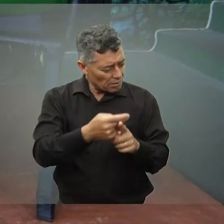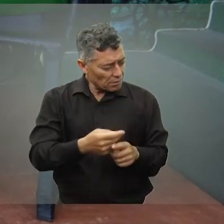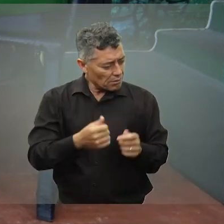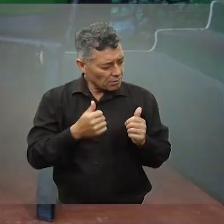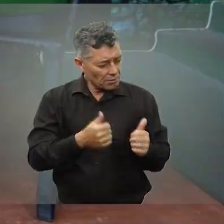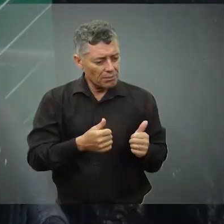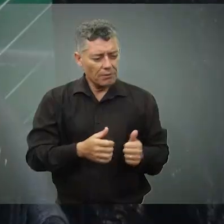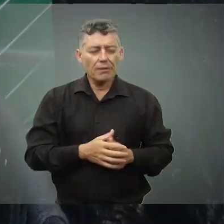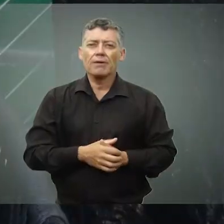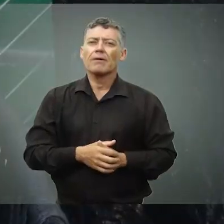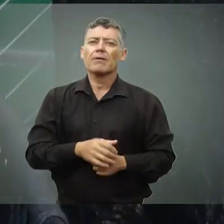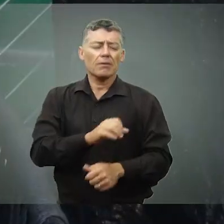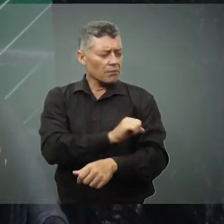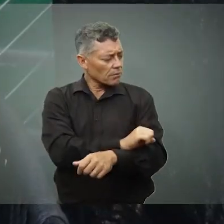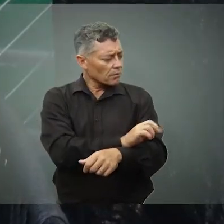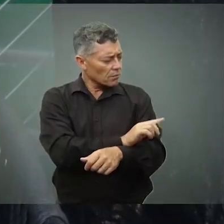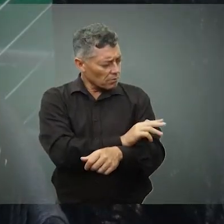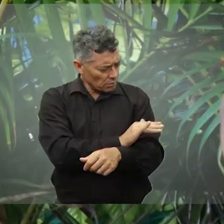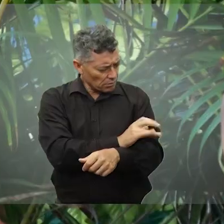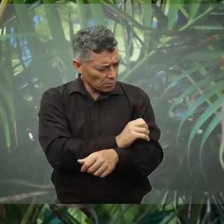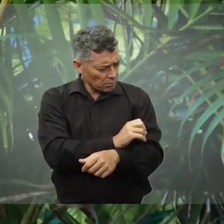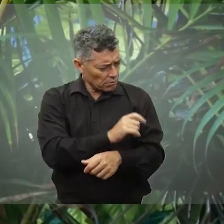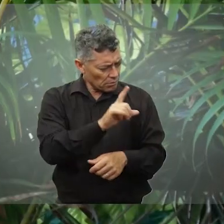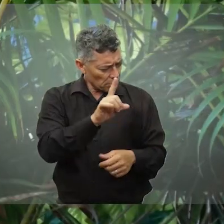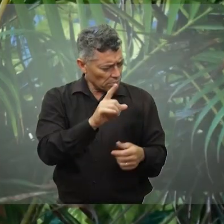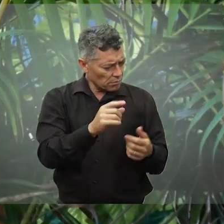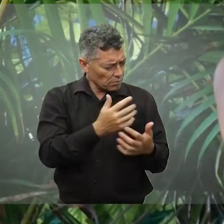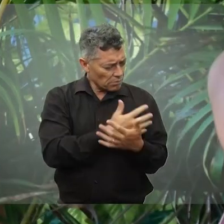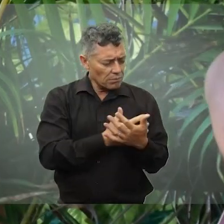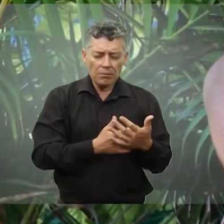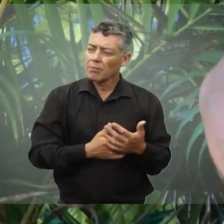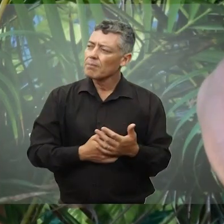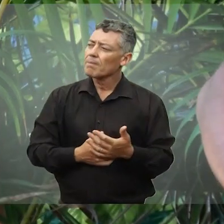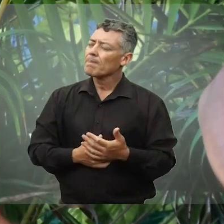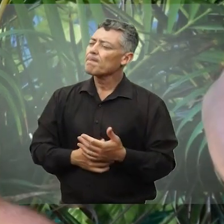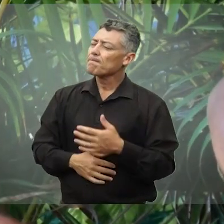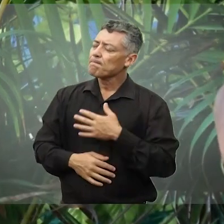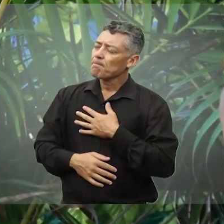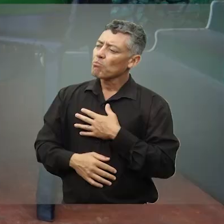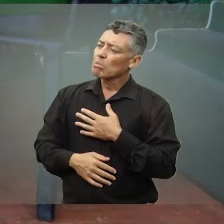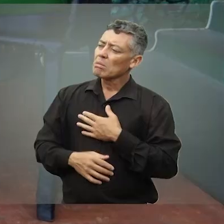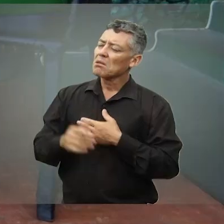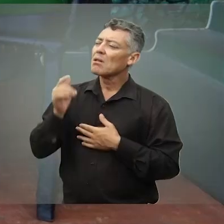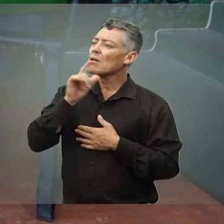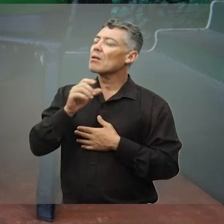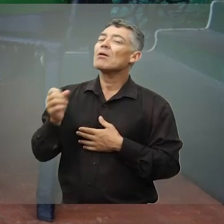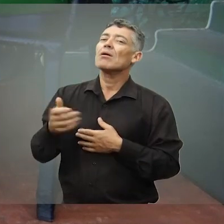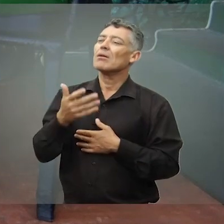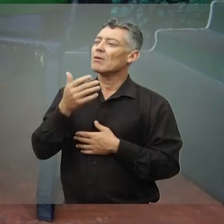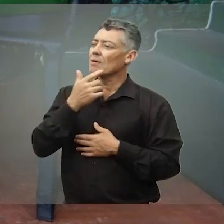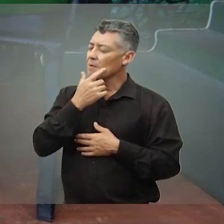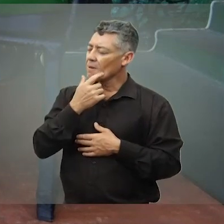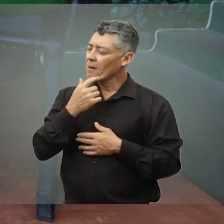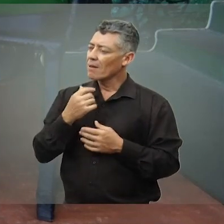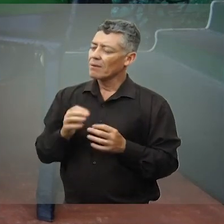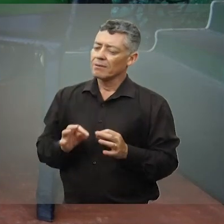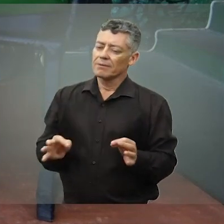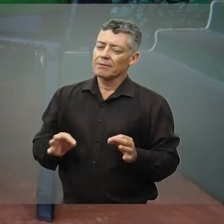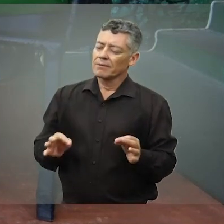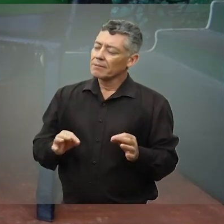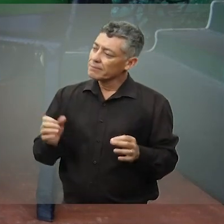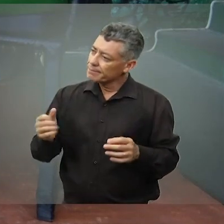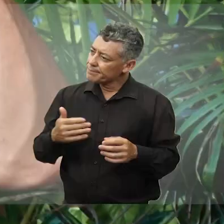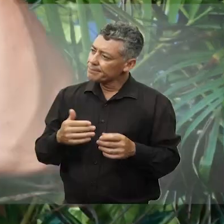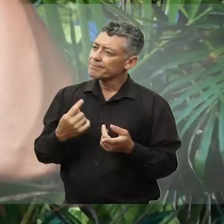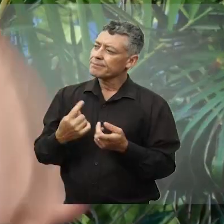você. É, Serginho, vamos cantar mais uma música agora? Eu vou cantar uma música que é inédita. Ótimo. Basicamente, eu vou falar assim, é inédita.